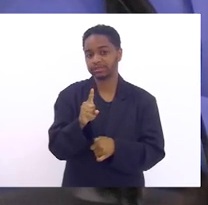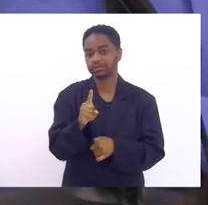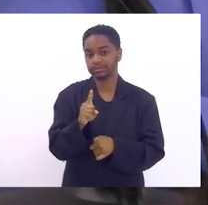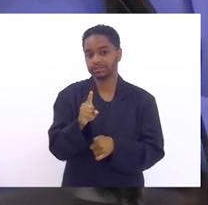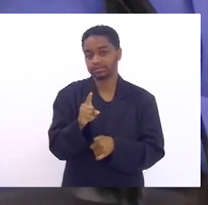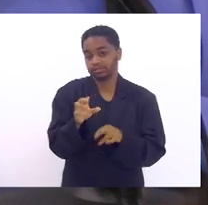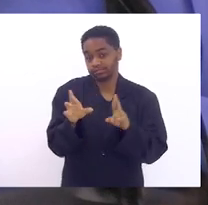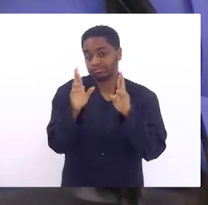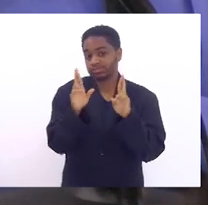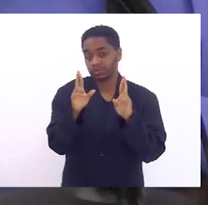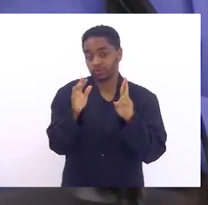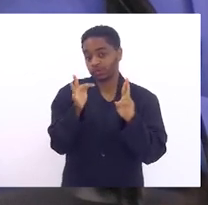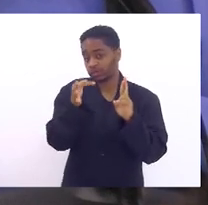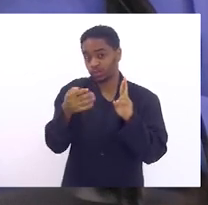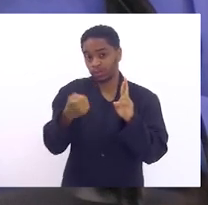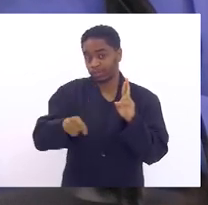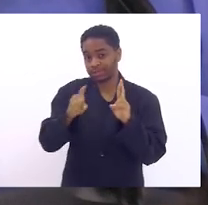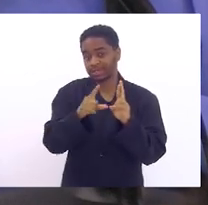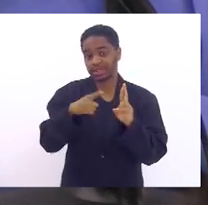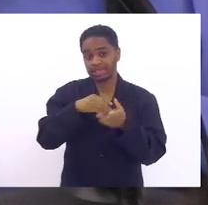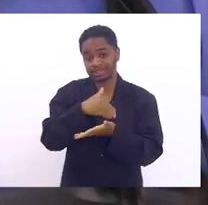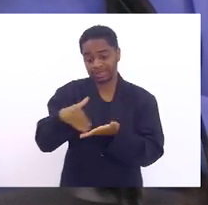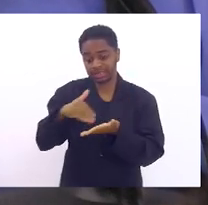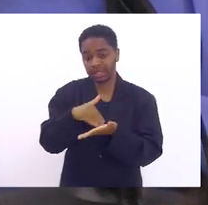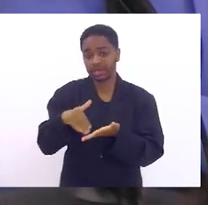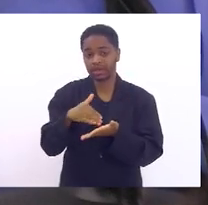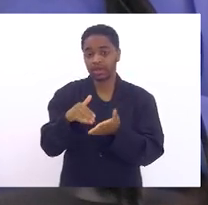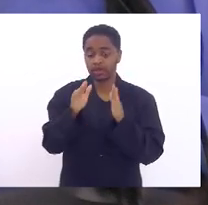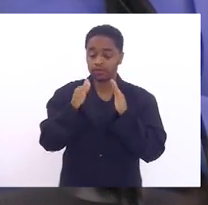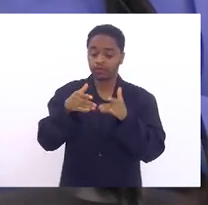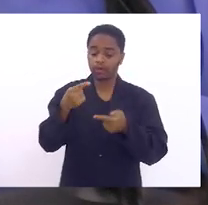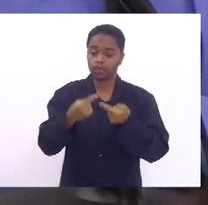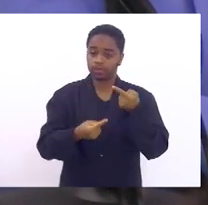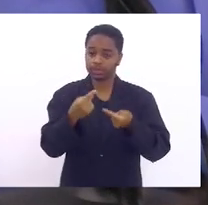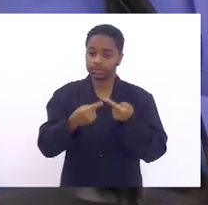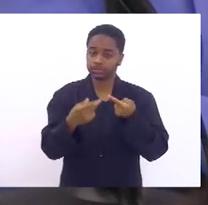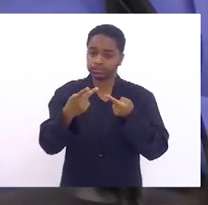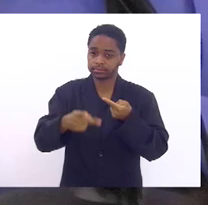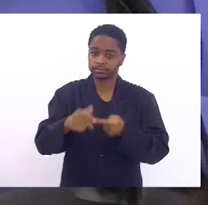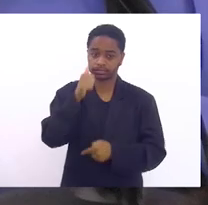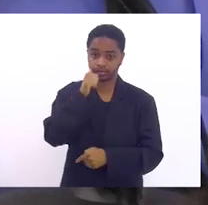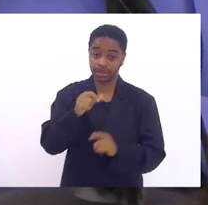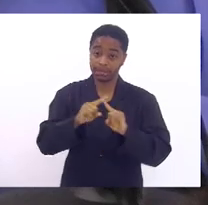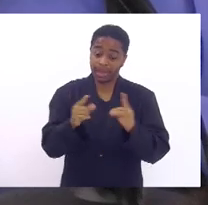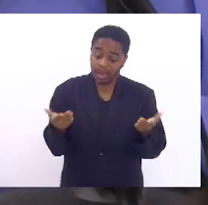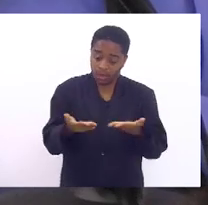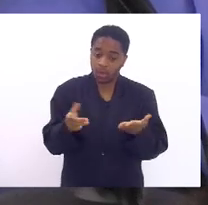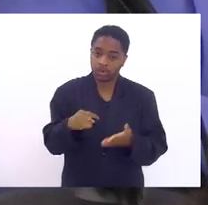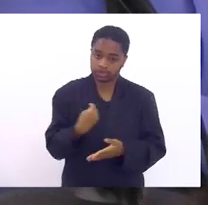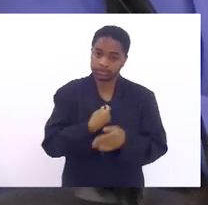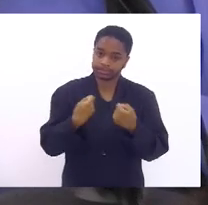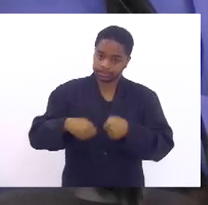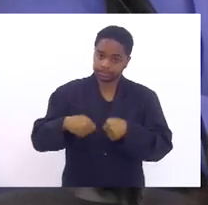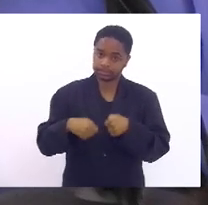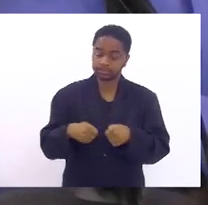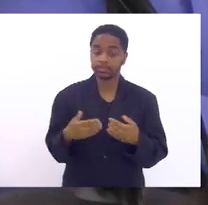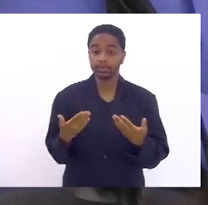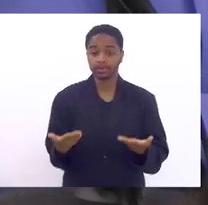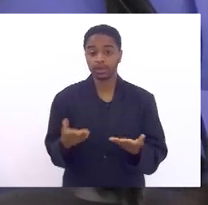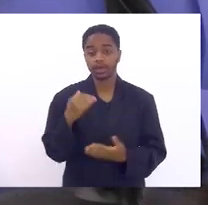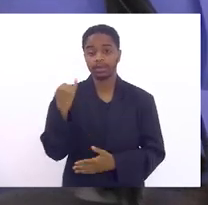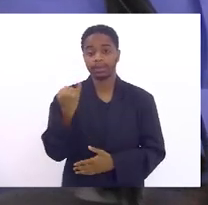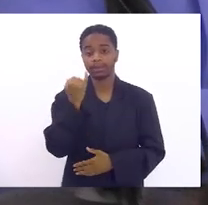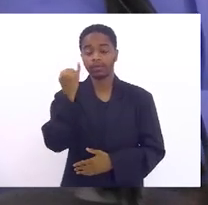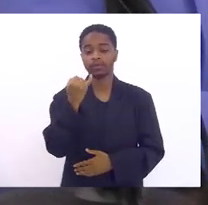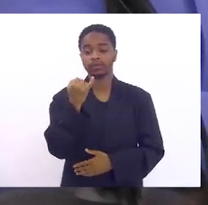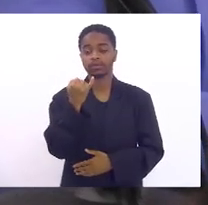a gente não precise ter uma secretaria específica para tratar das políticas eh mas enquanto precisamos acho que é importante